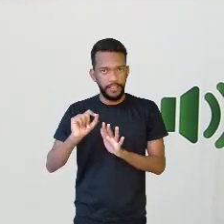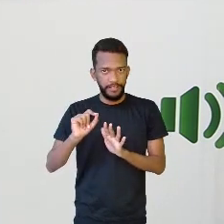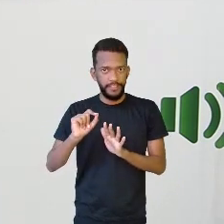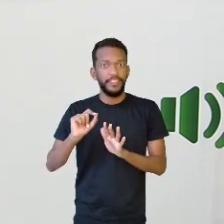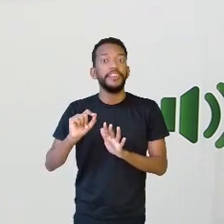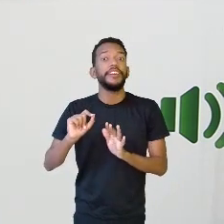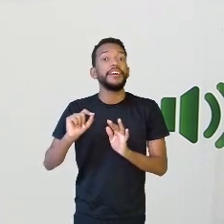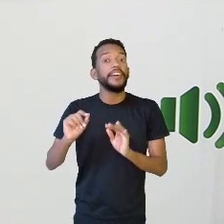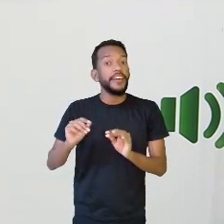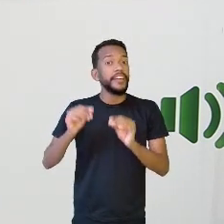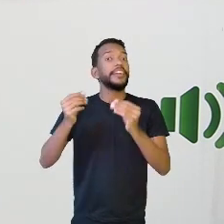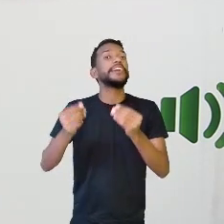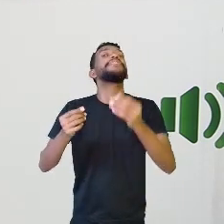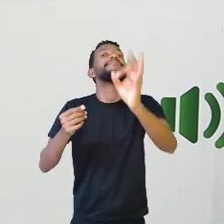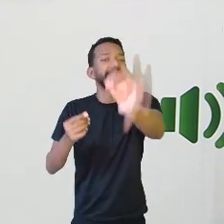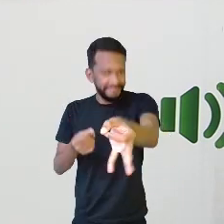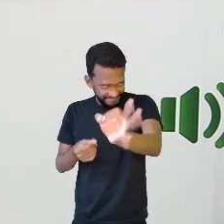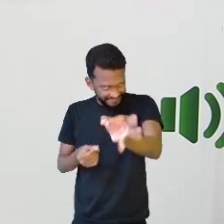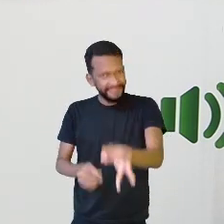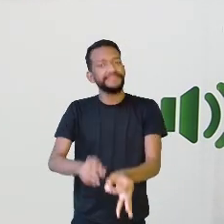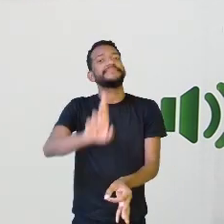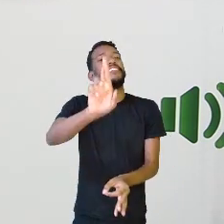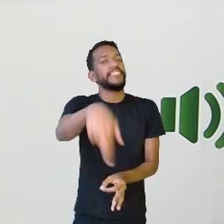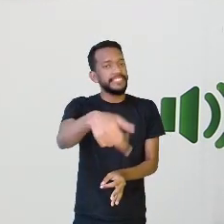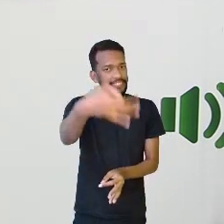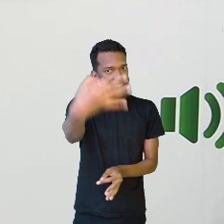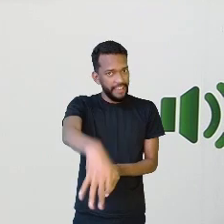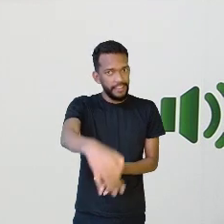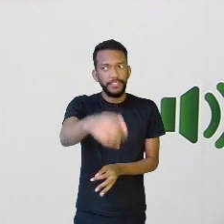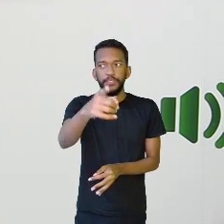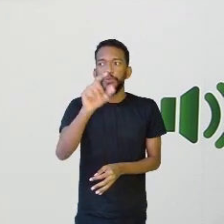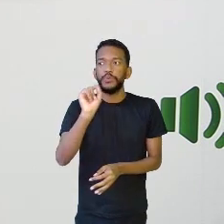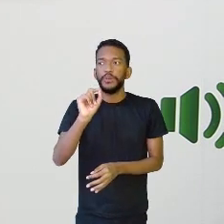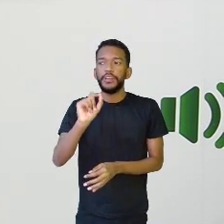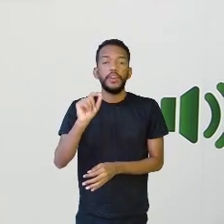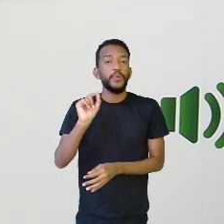Isso mesmo. Olha, a combustão, ó.